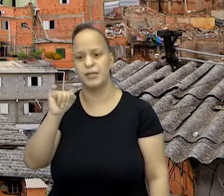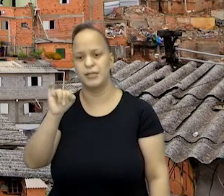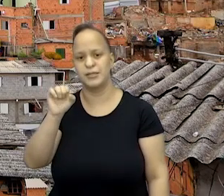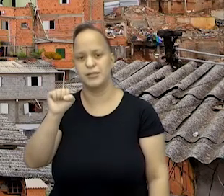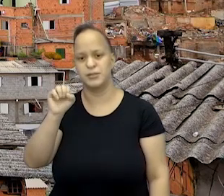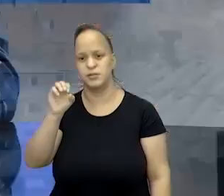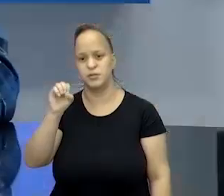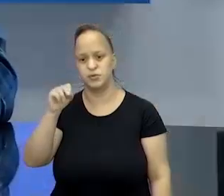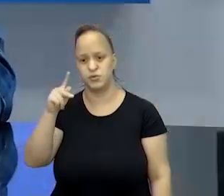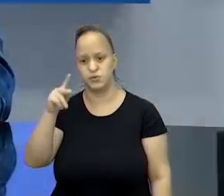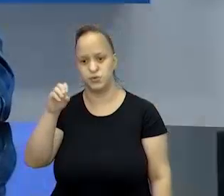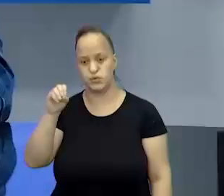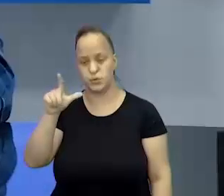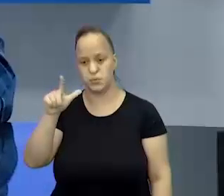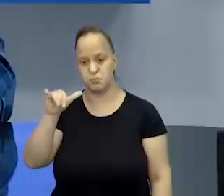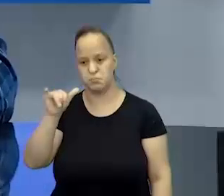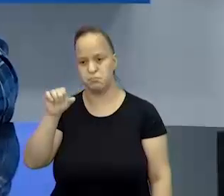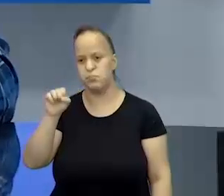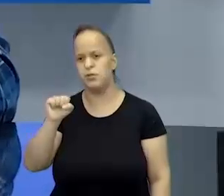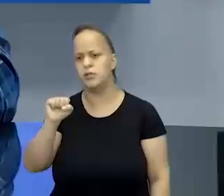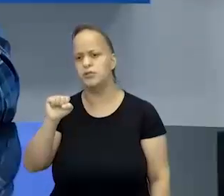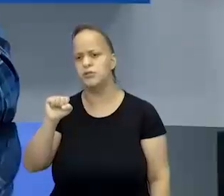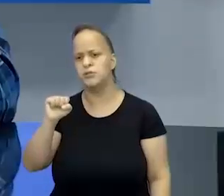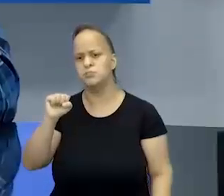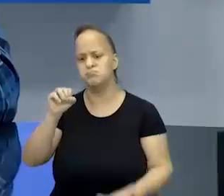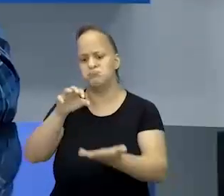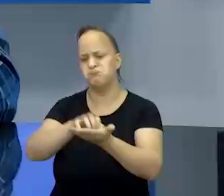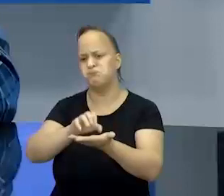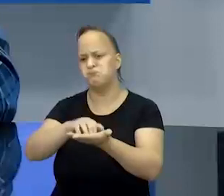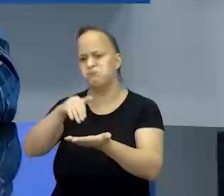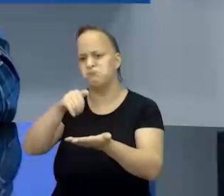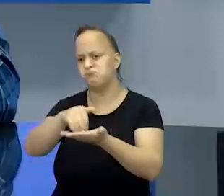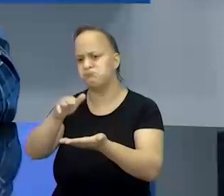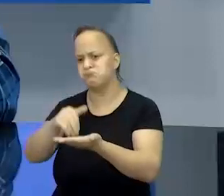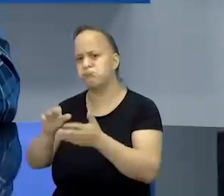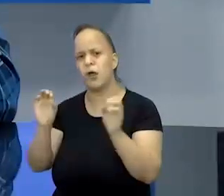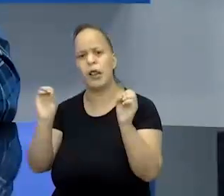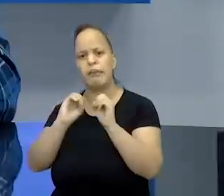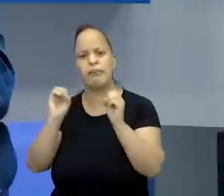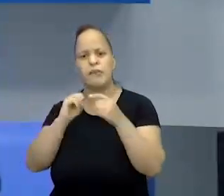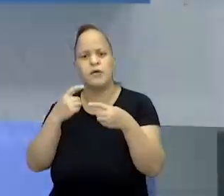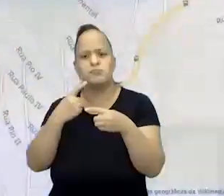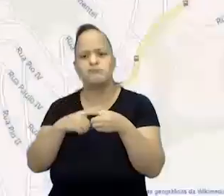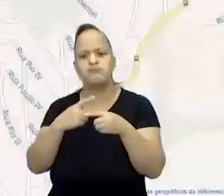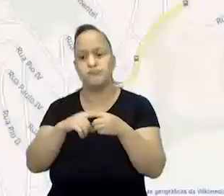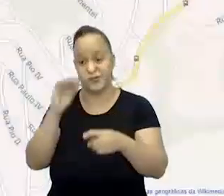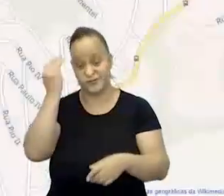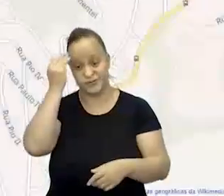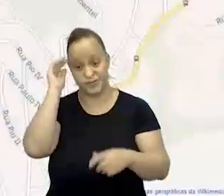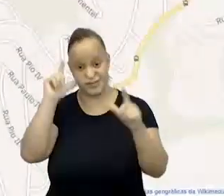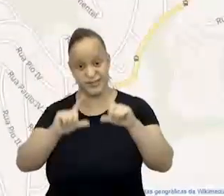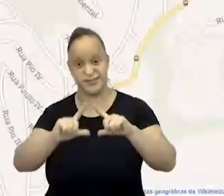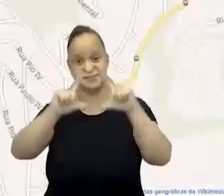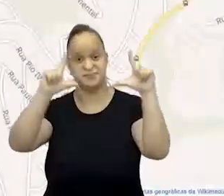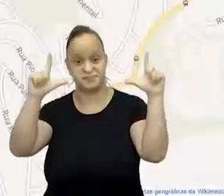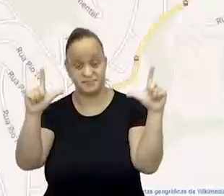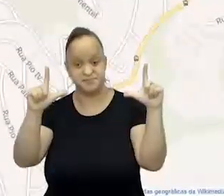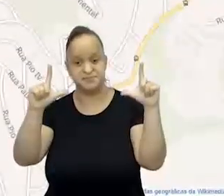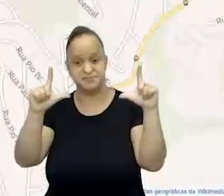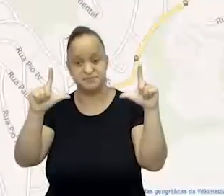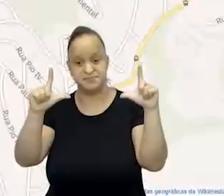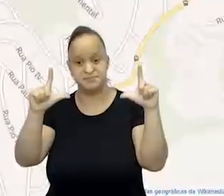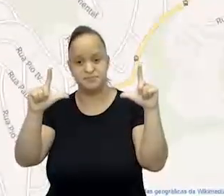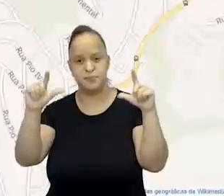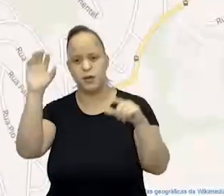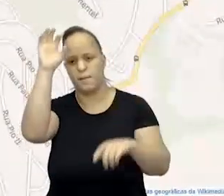foram expulsos do centro? Vamos entender essas relações agora na nossa telinha. Vamos lá. Bem, aqui nós